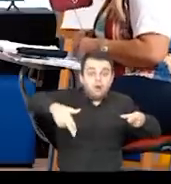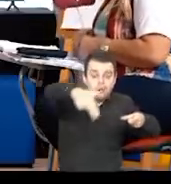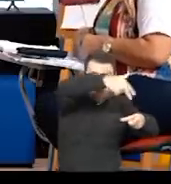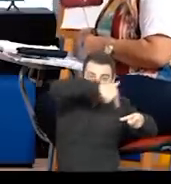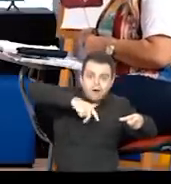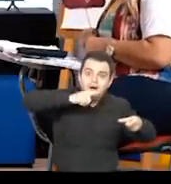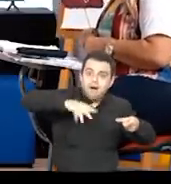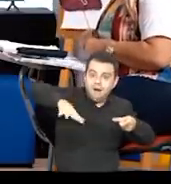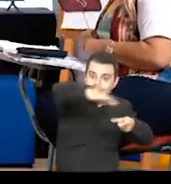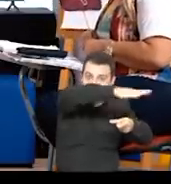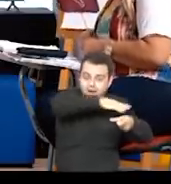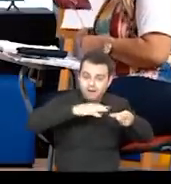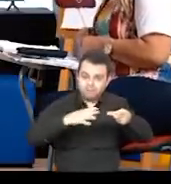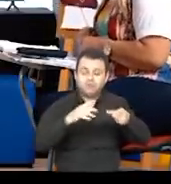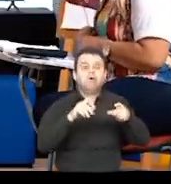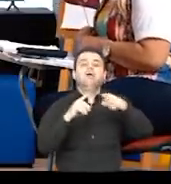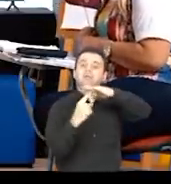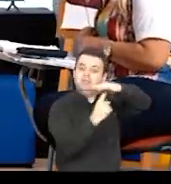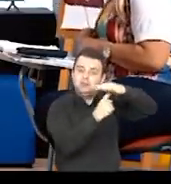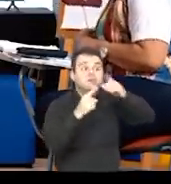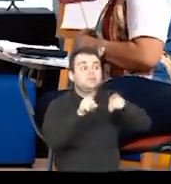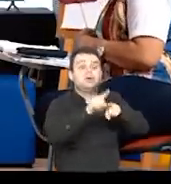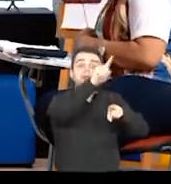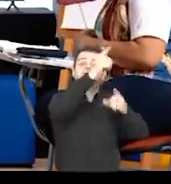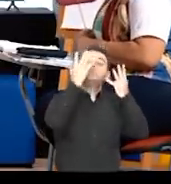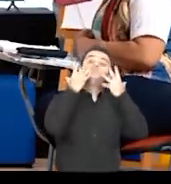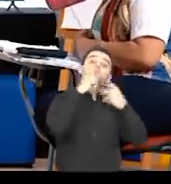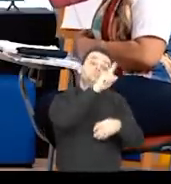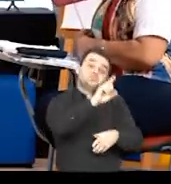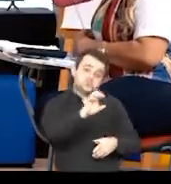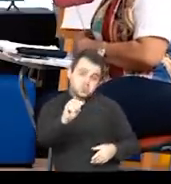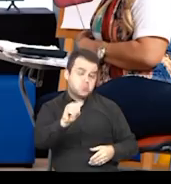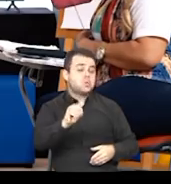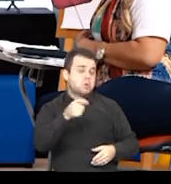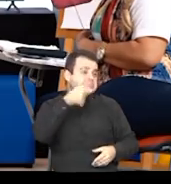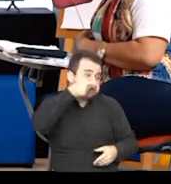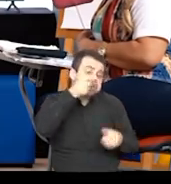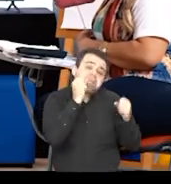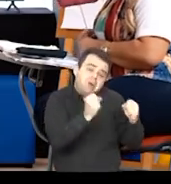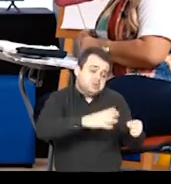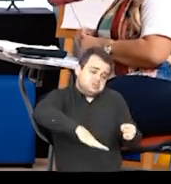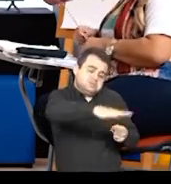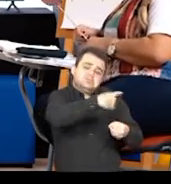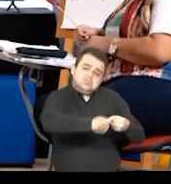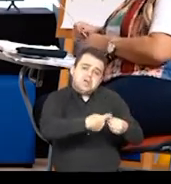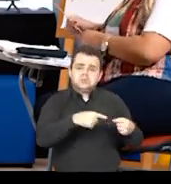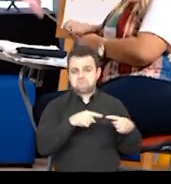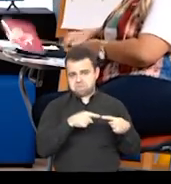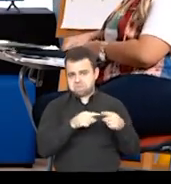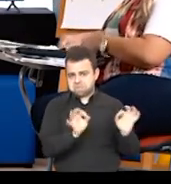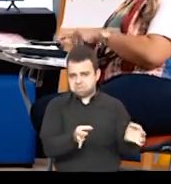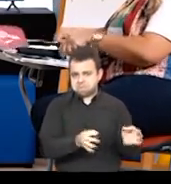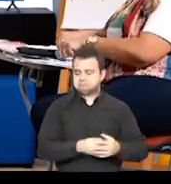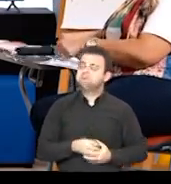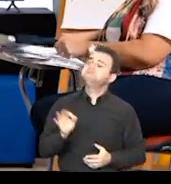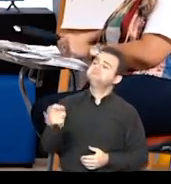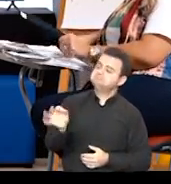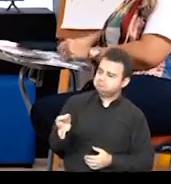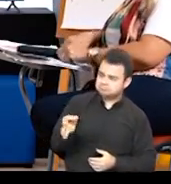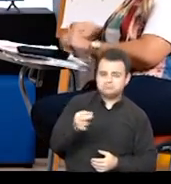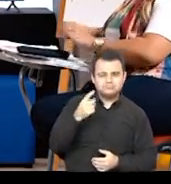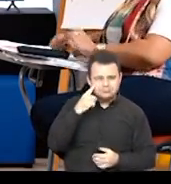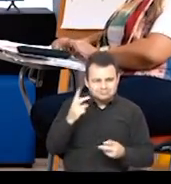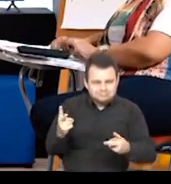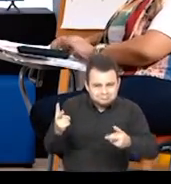represa. Ah, e também tem o bosque lotado de animais que fica também na cidade. Isso mesmo. Como nós pudemos